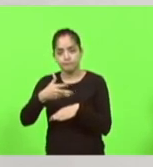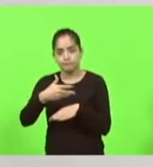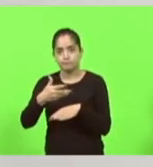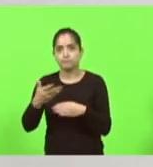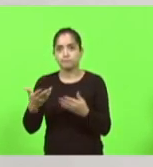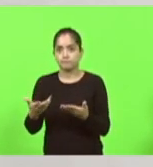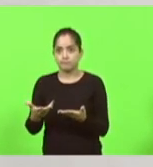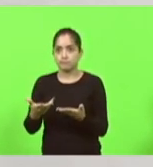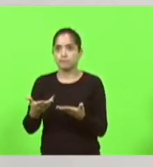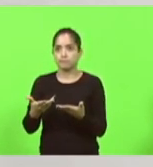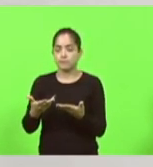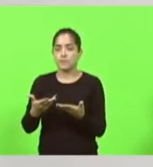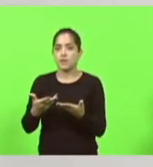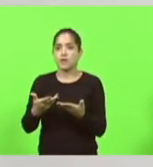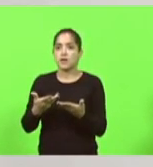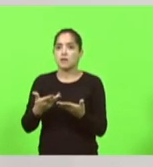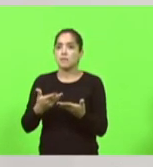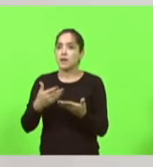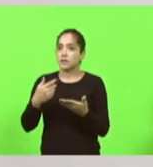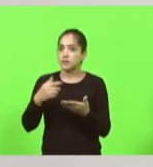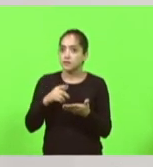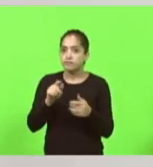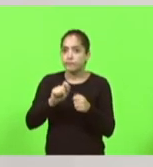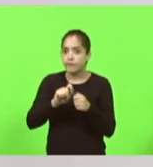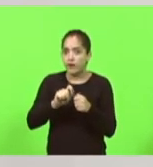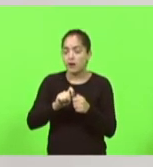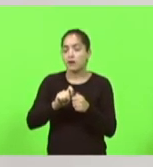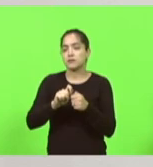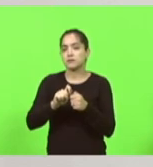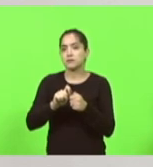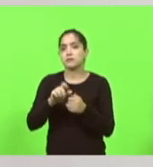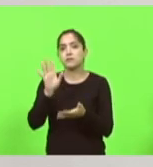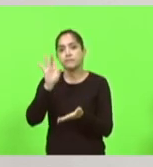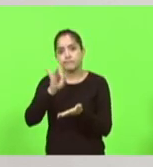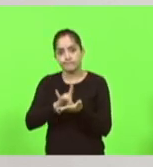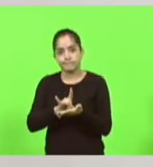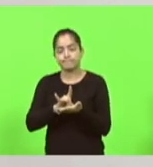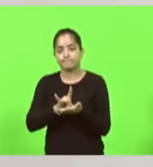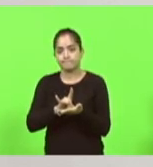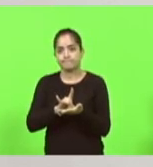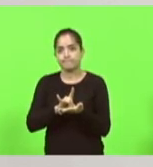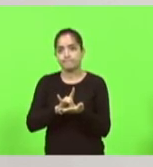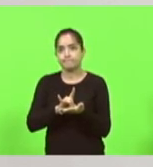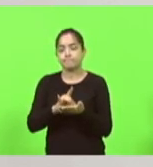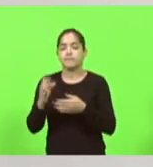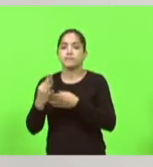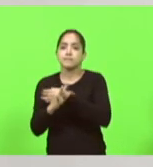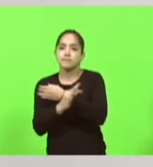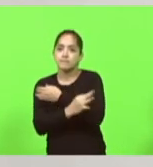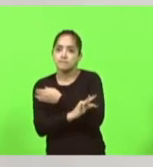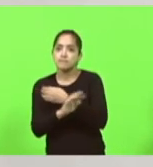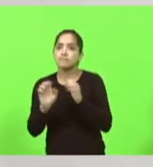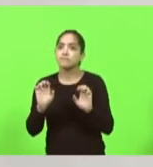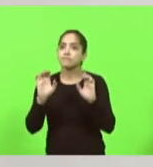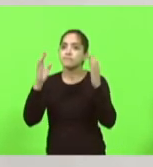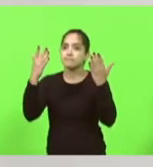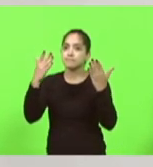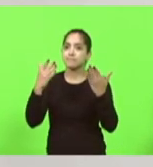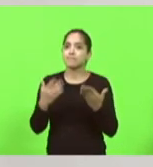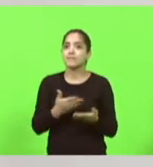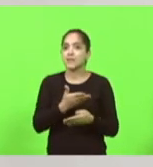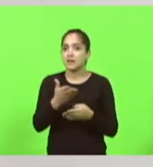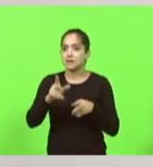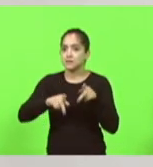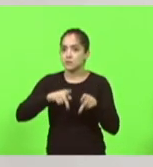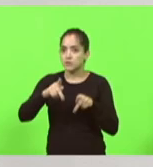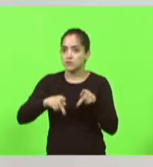projeto para que a gente coloque em prática esse sonho, ele vire realidade ali no coração de Tubarão, um grande centro de convivência. Os munícipes merecem, são pagador